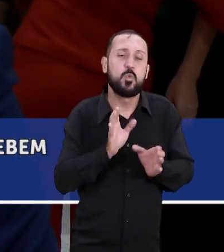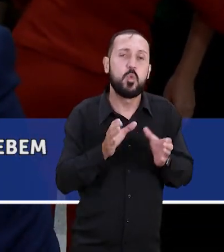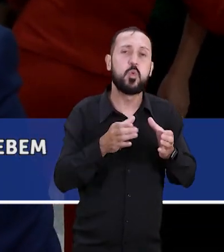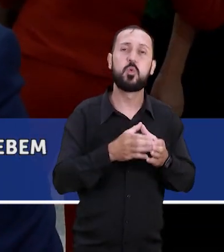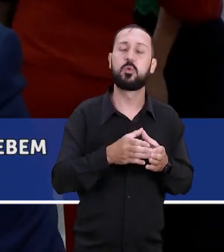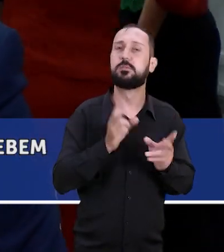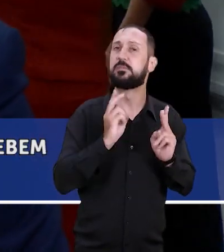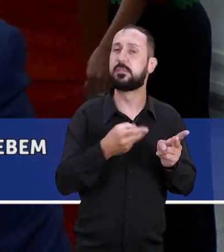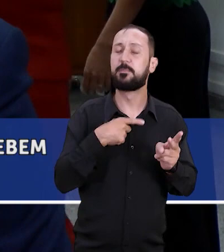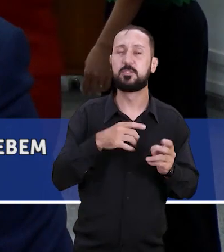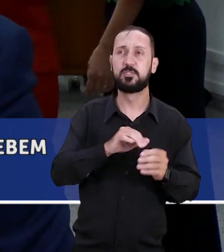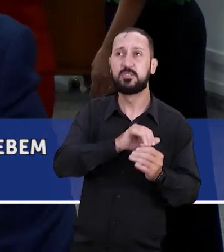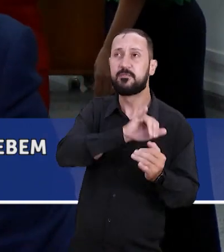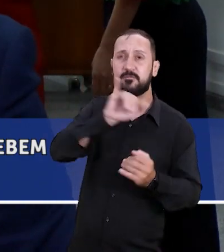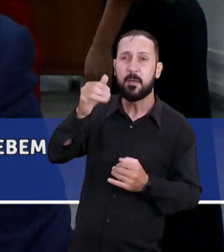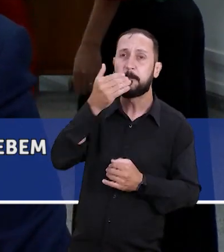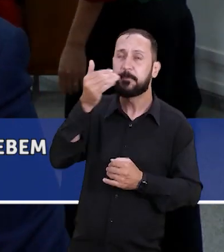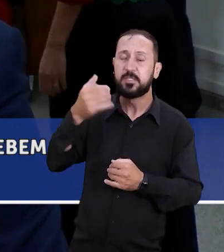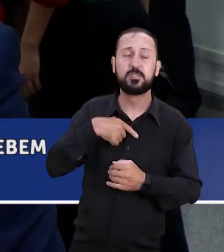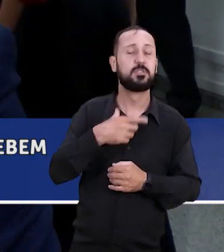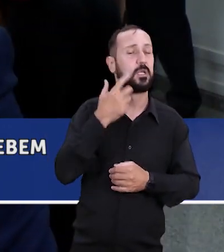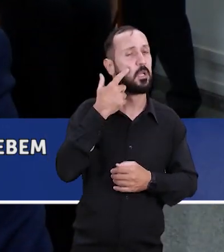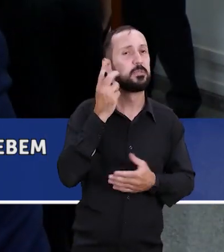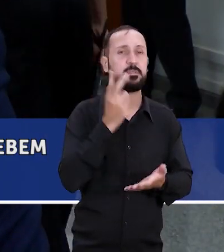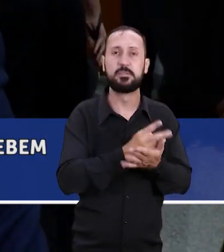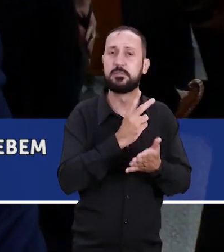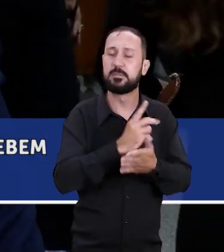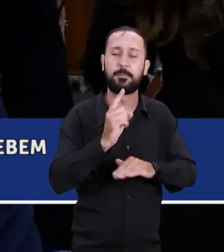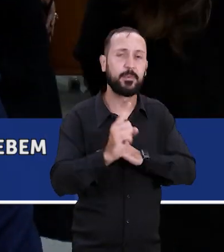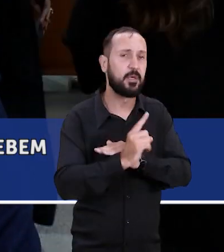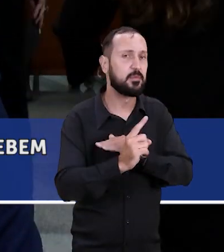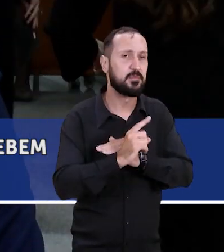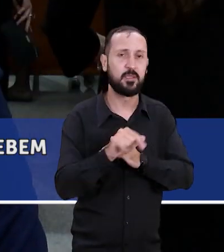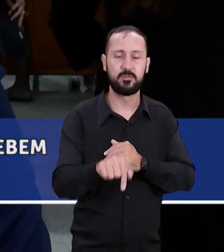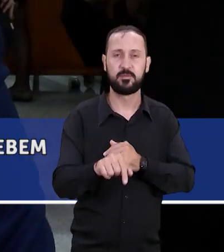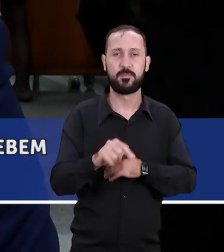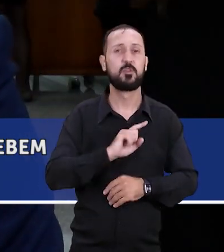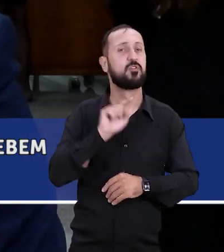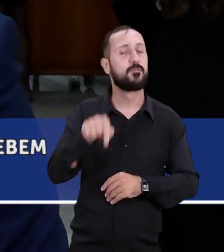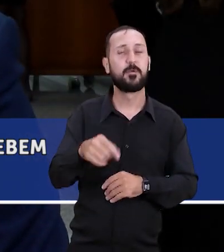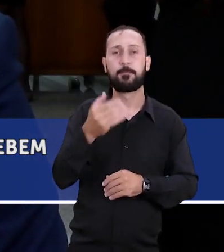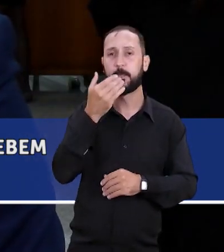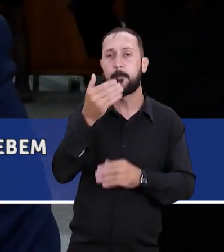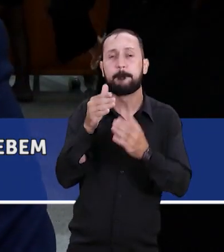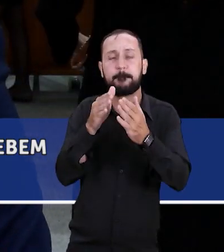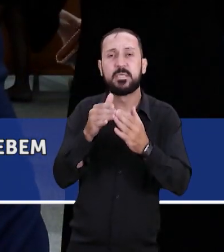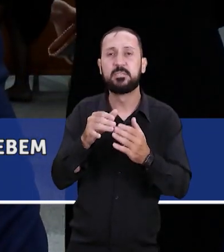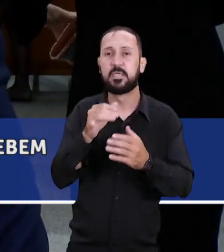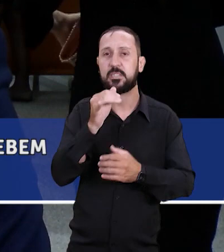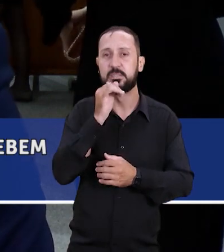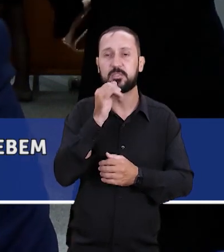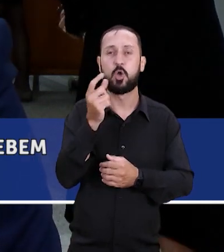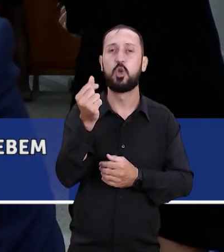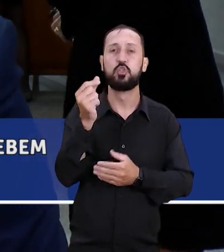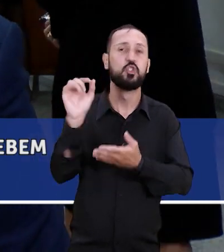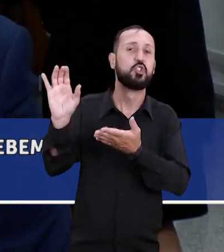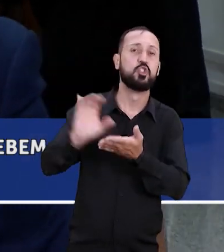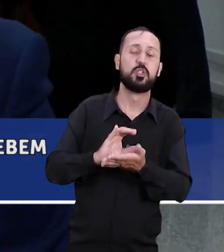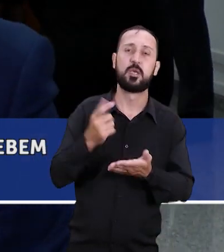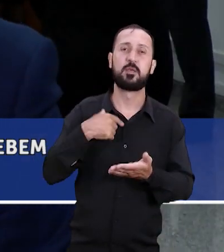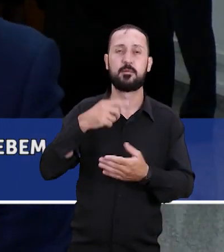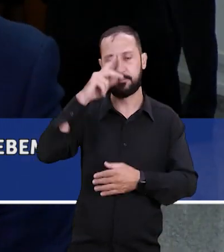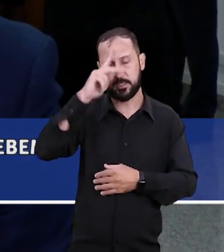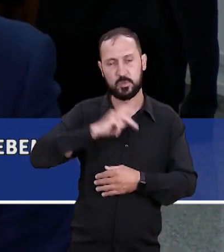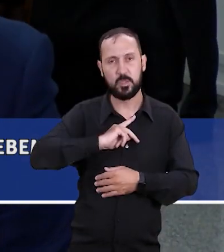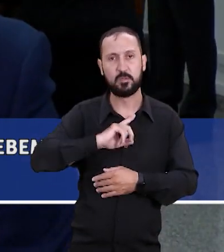sempre de portas abertas para nos ajudar, ouvir o que a gente tem a propor e para melhorar institucionalmente. Aqui a gente não vem pedir